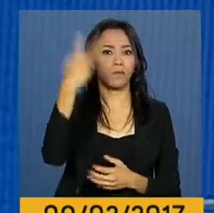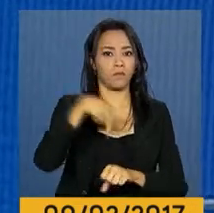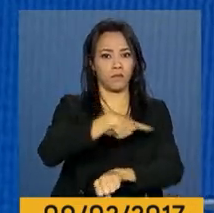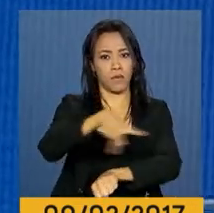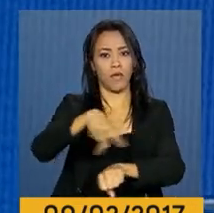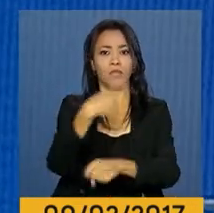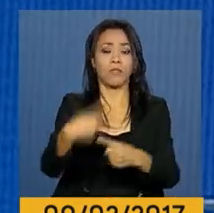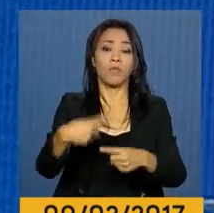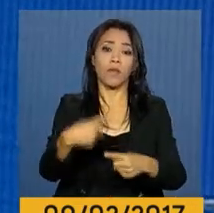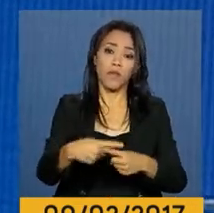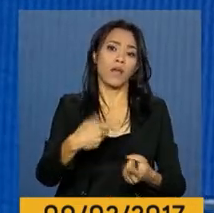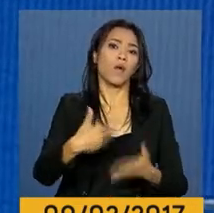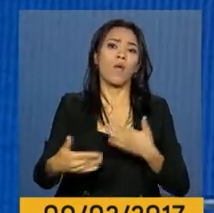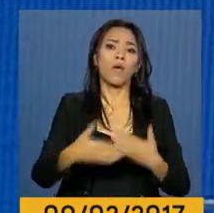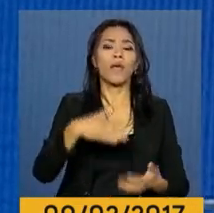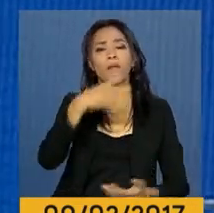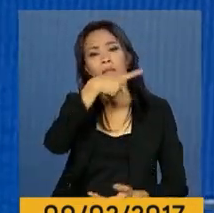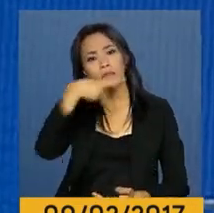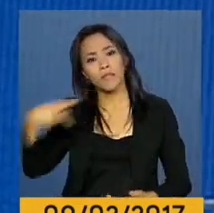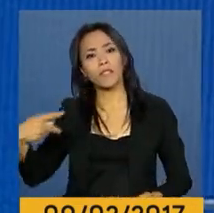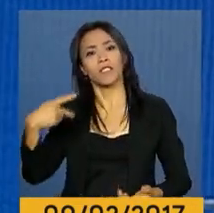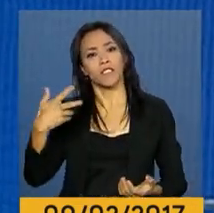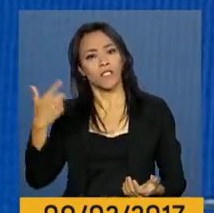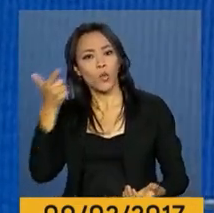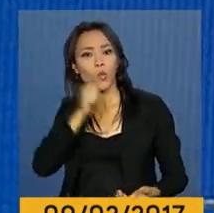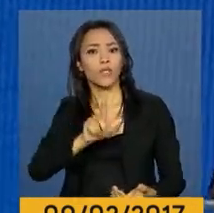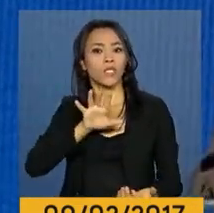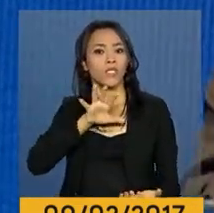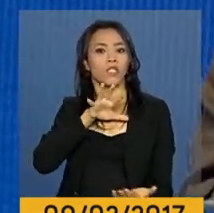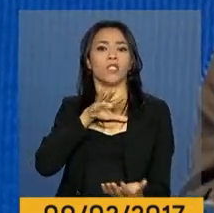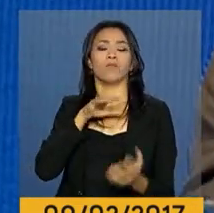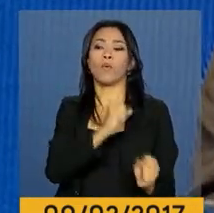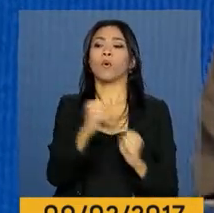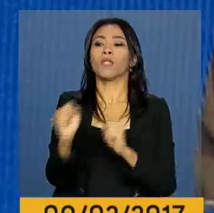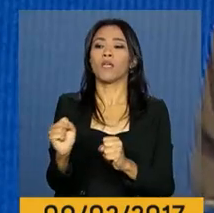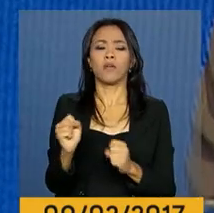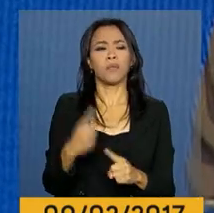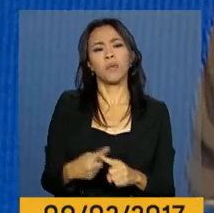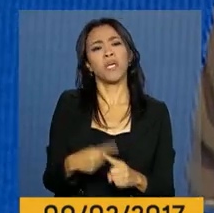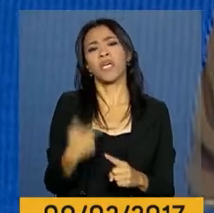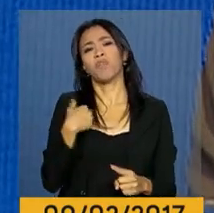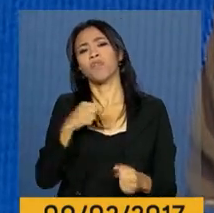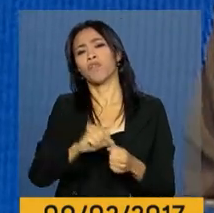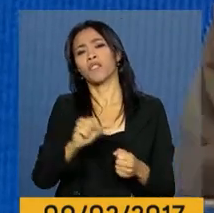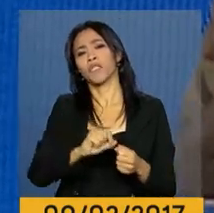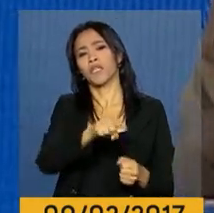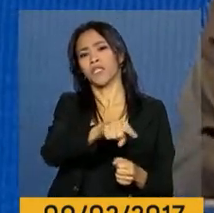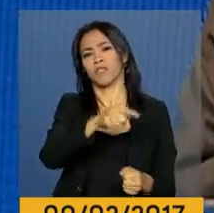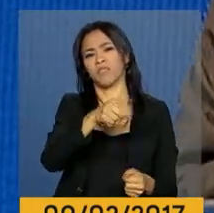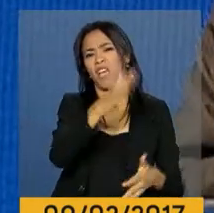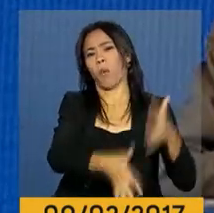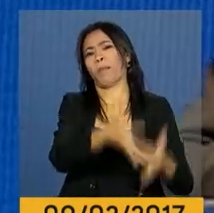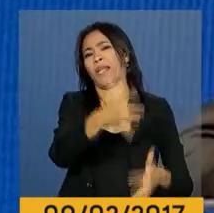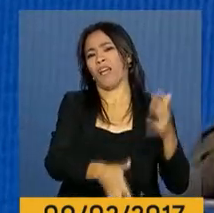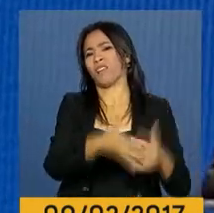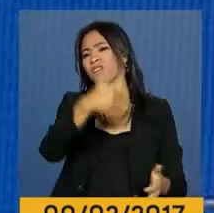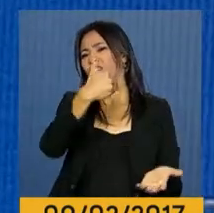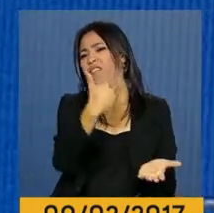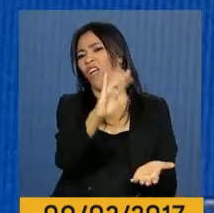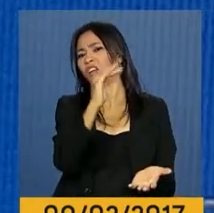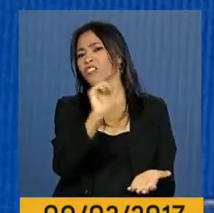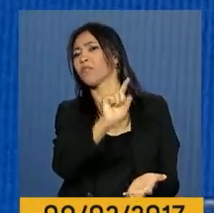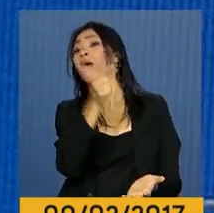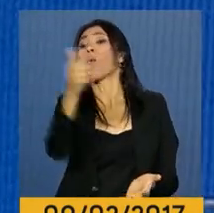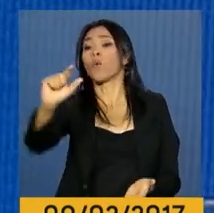todo e qualquer governante é chegar ao poder e dizer muito bem porque que é que eu vou me meter em coisas complicadas deixa passar deixa pro outro e nós